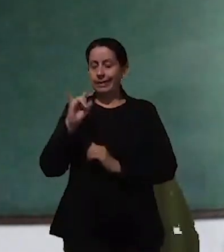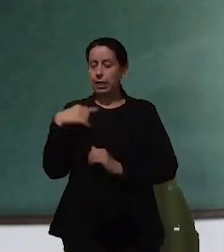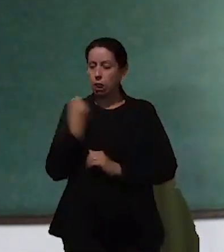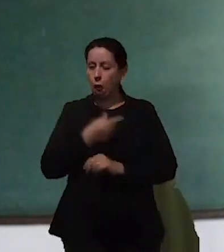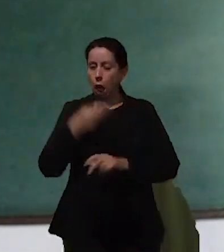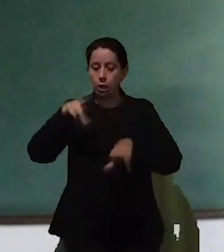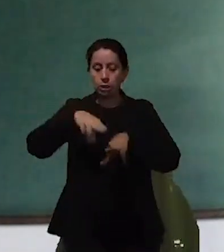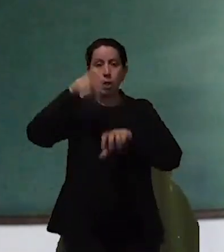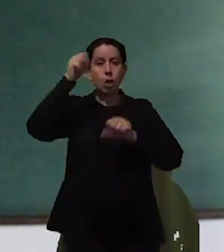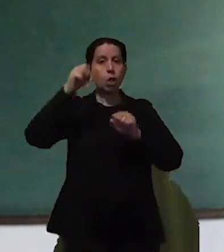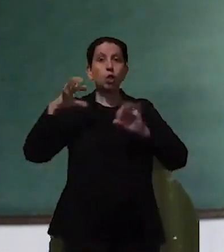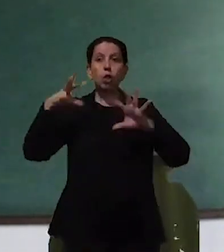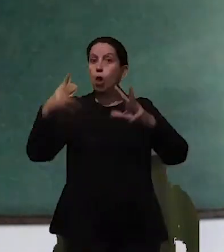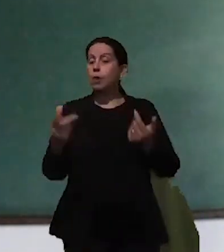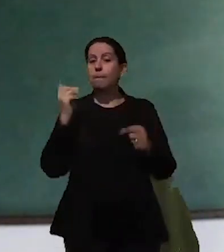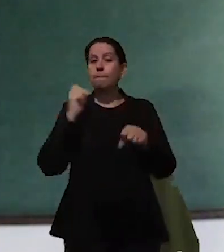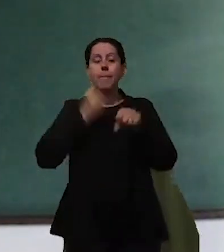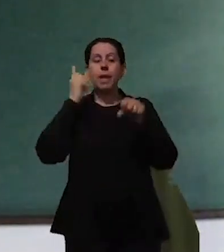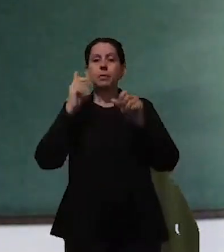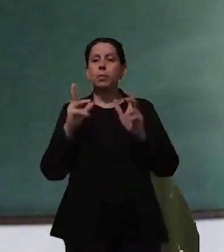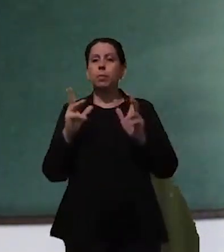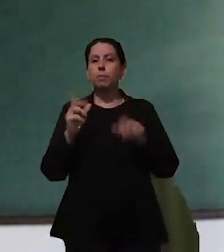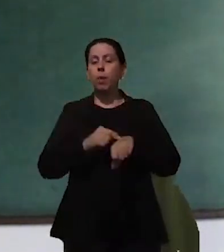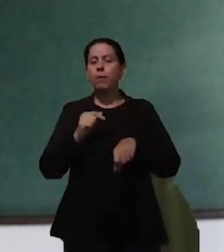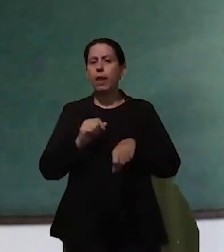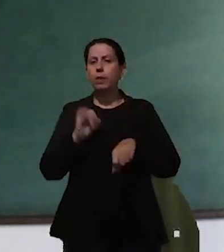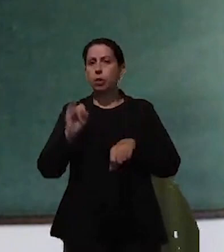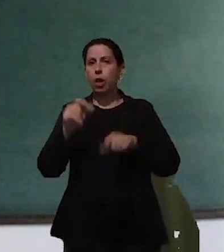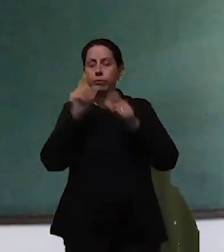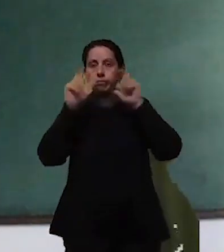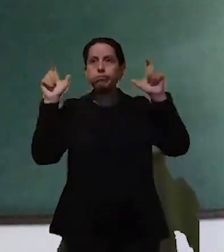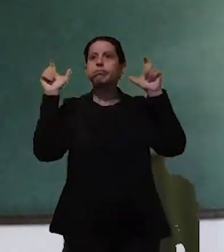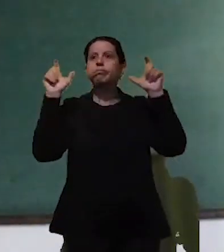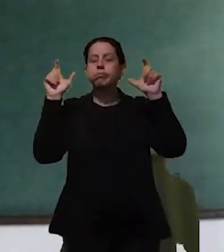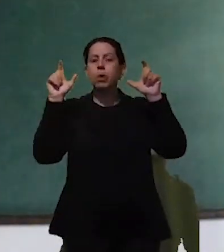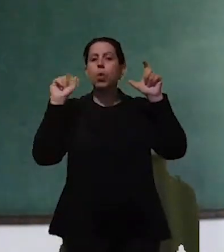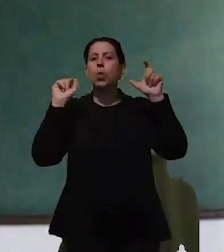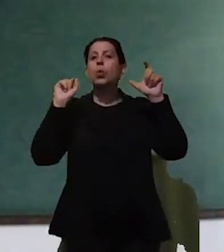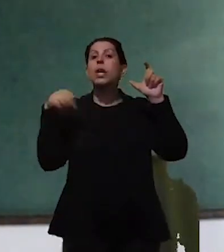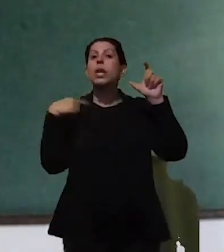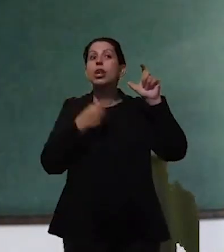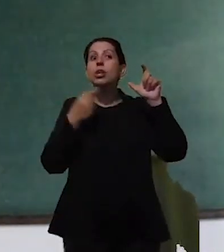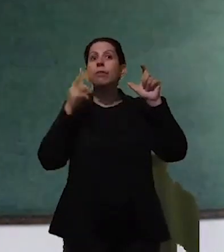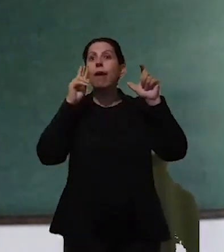e abrirmos os olhos na espiritualidade, o que que nós vamos ver?